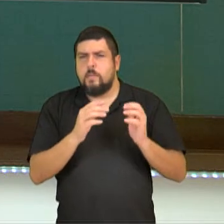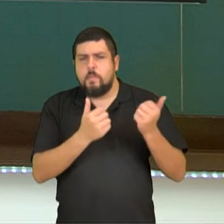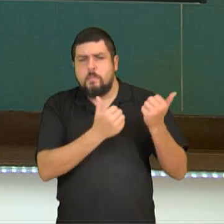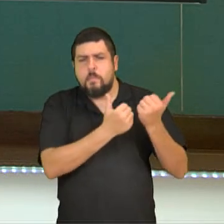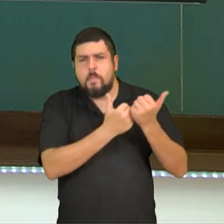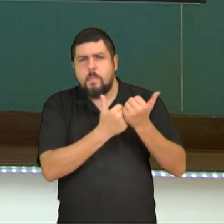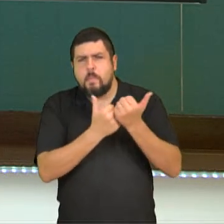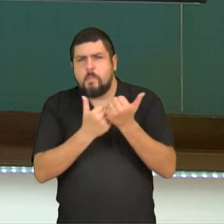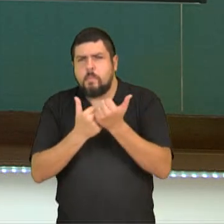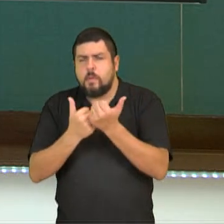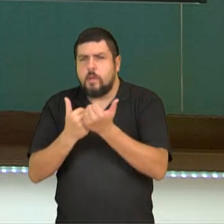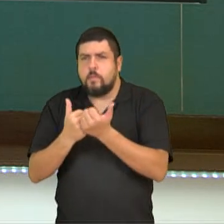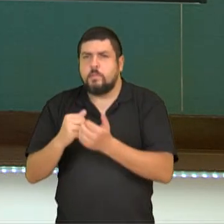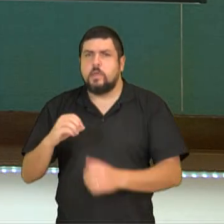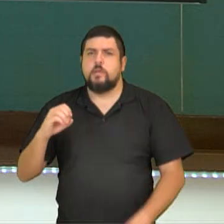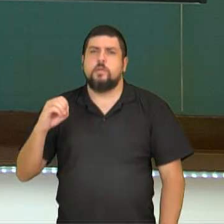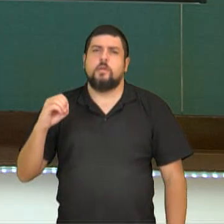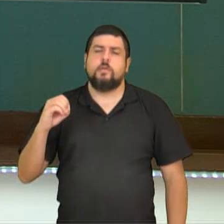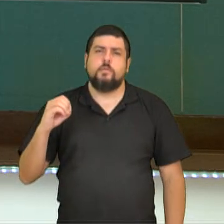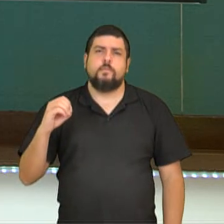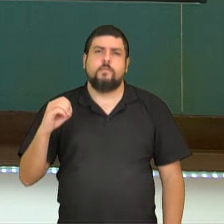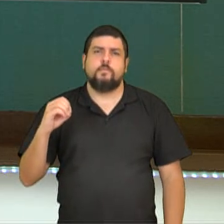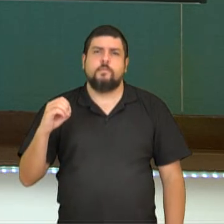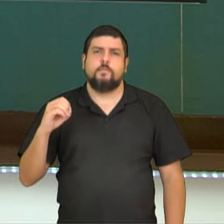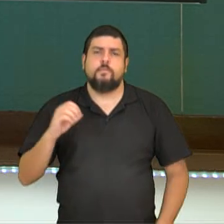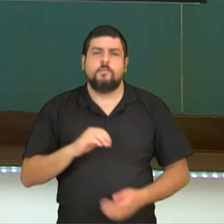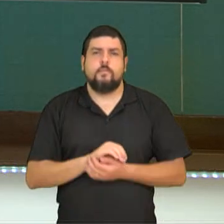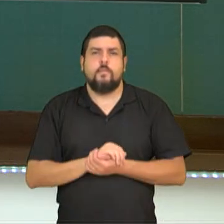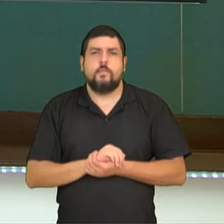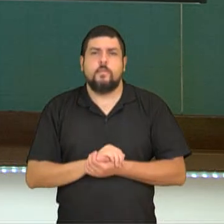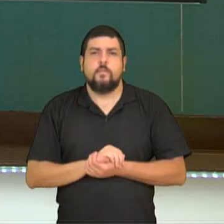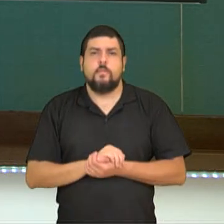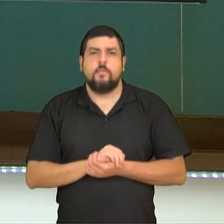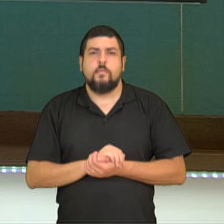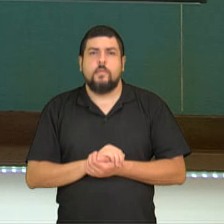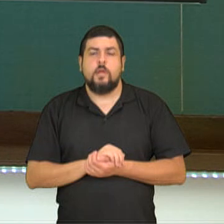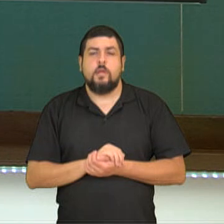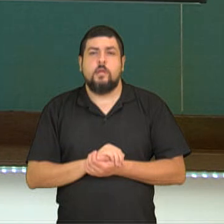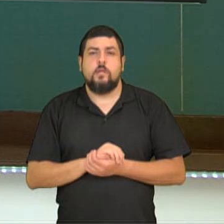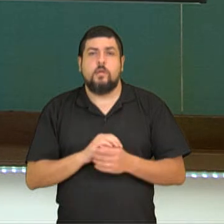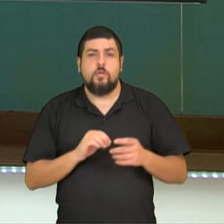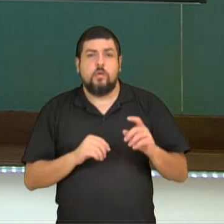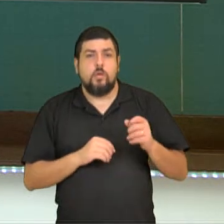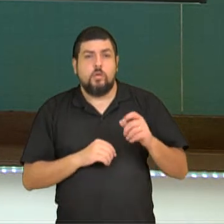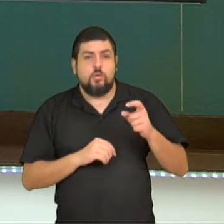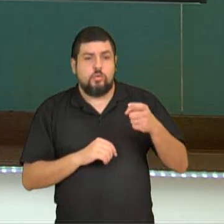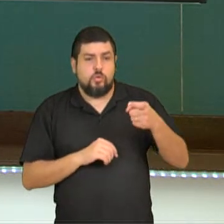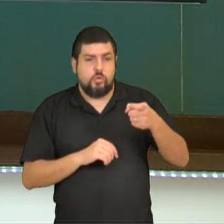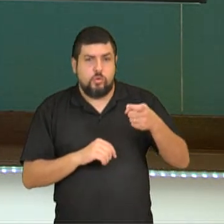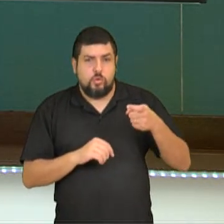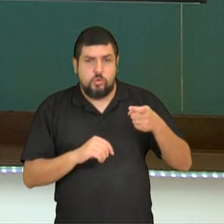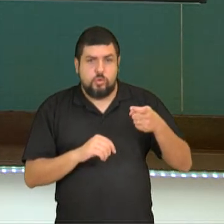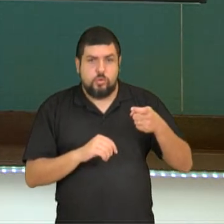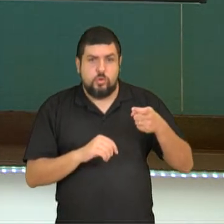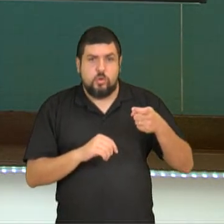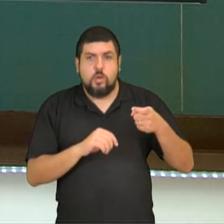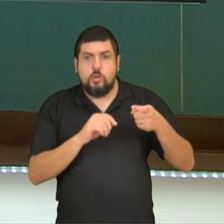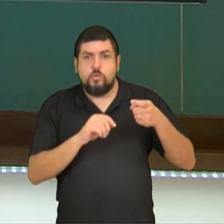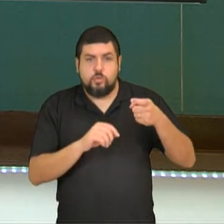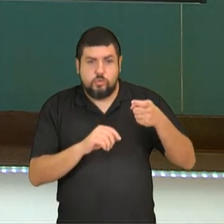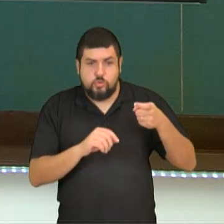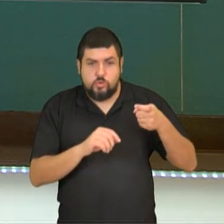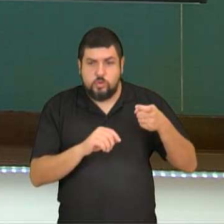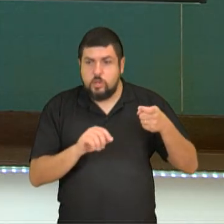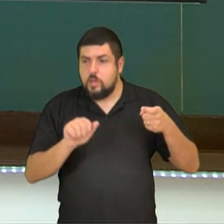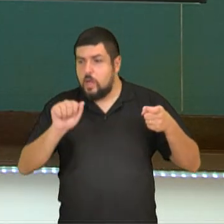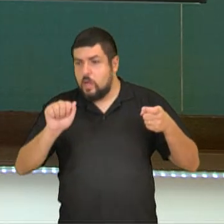coordenada aqui é zero, ó. C, zero. Então, quando o x é C, o y é zero. Quando o x é B, o y é zero.